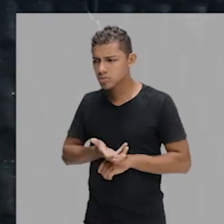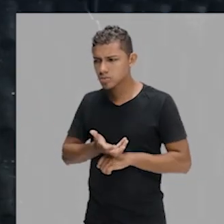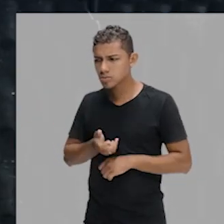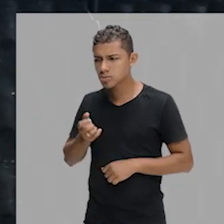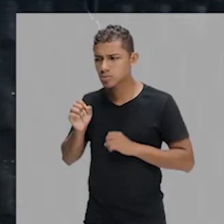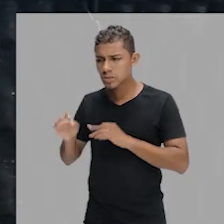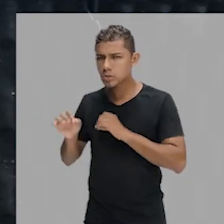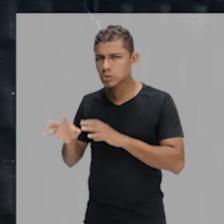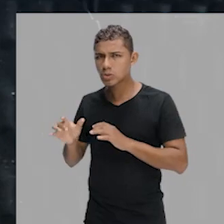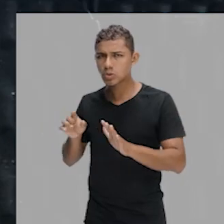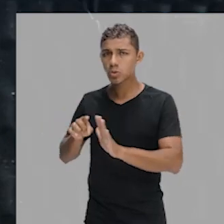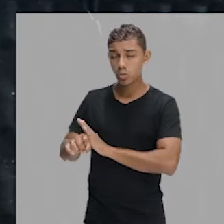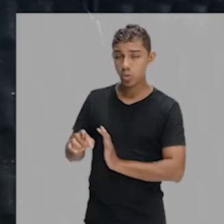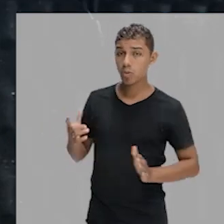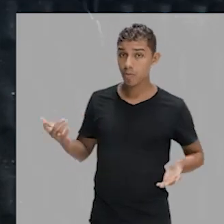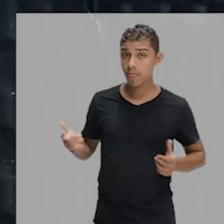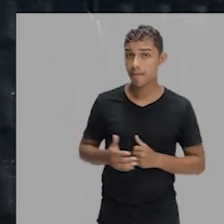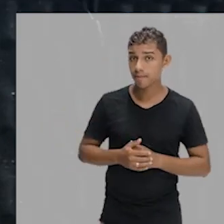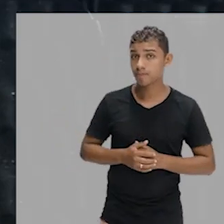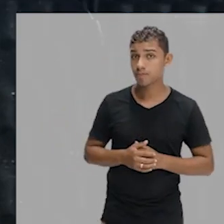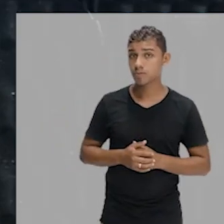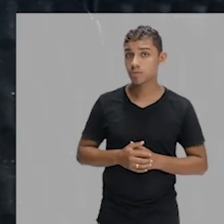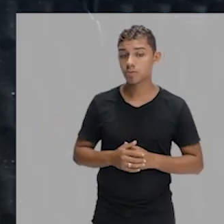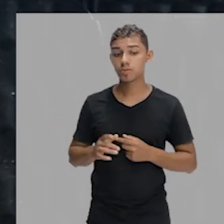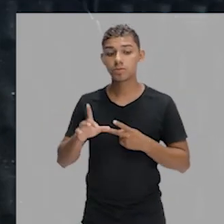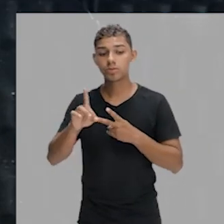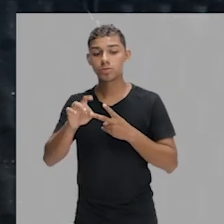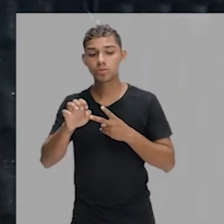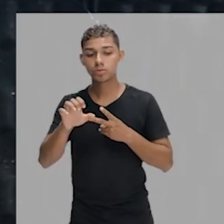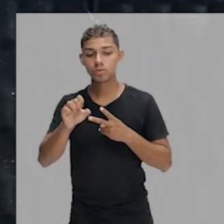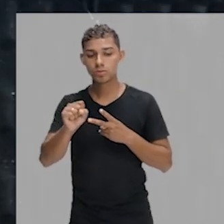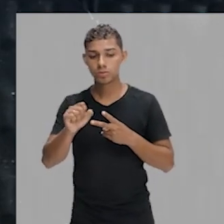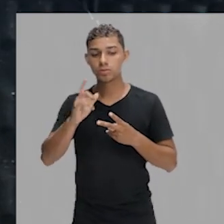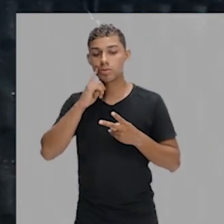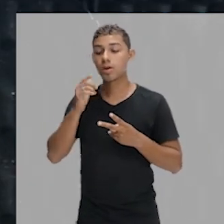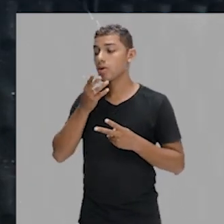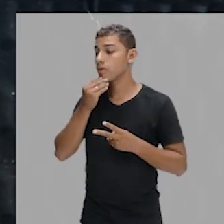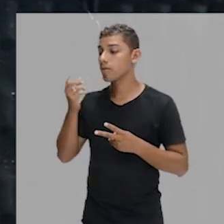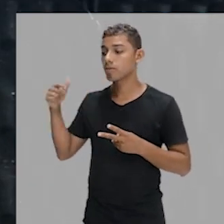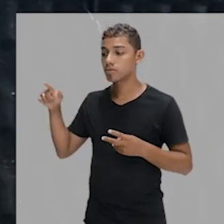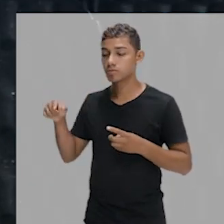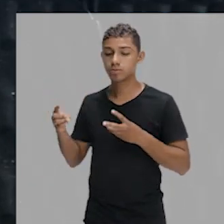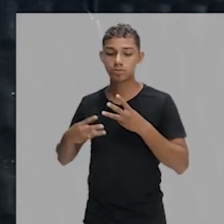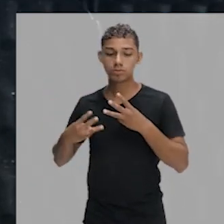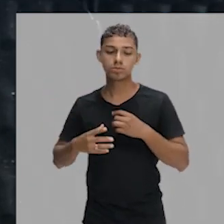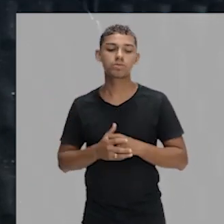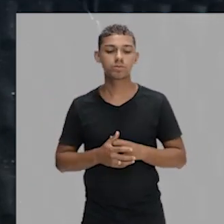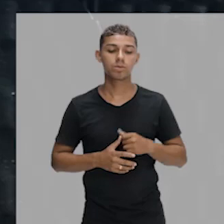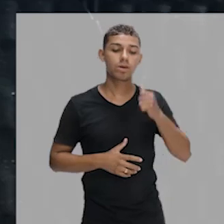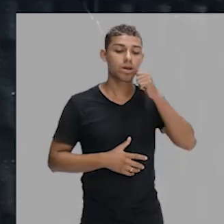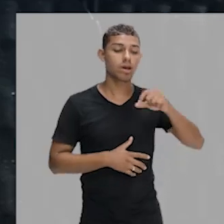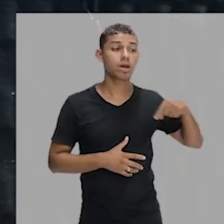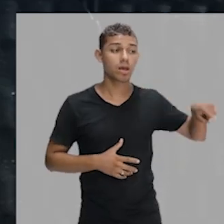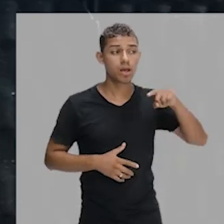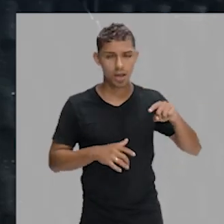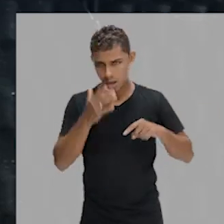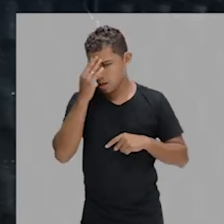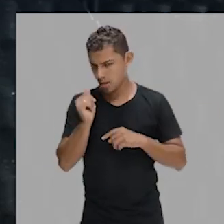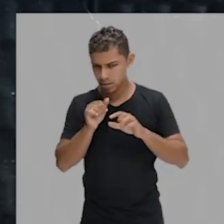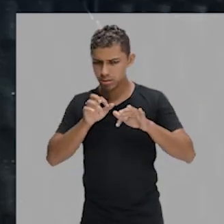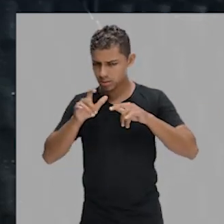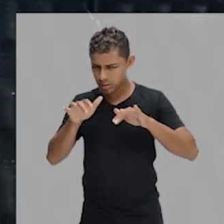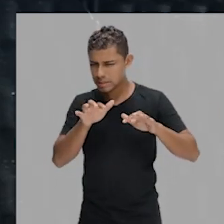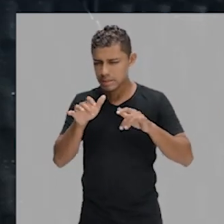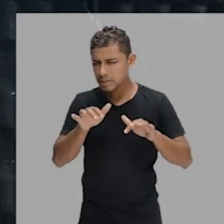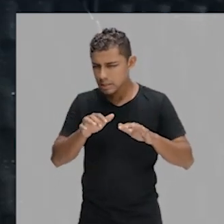porque o sujeito é ele, é terceira pessoa do singular. Does she write emails? Ela escreve e-mails, fazendo